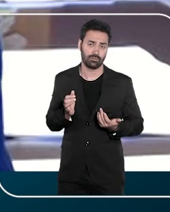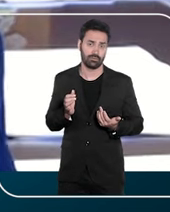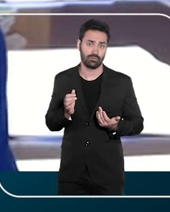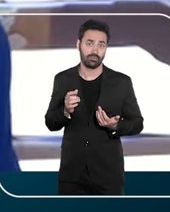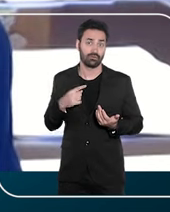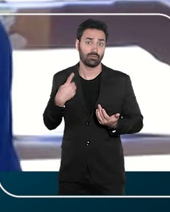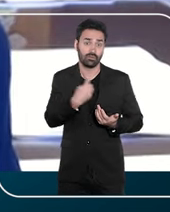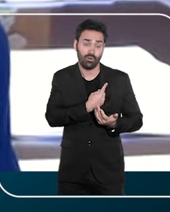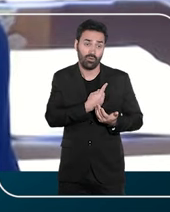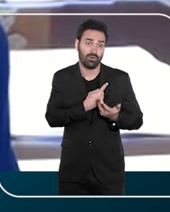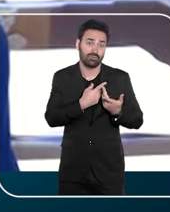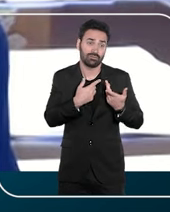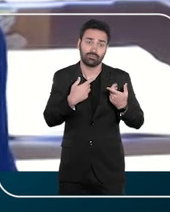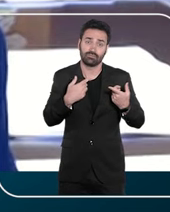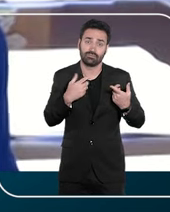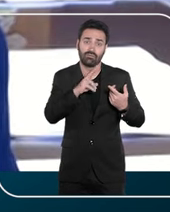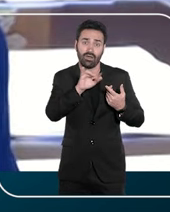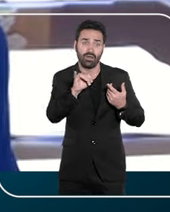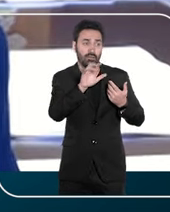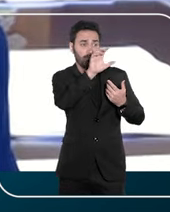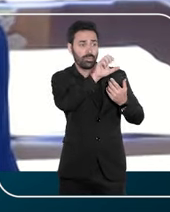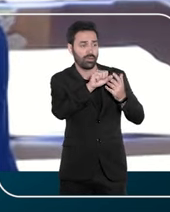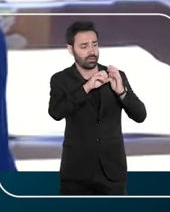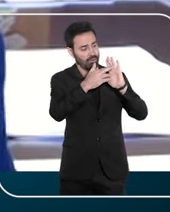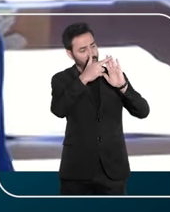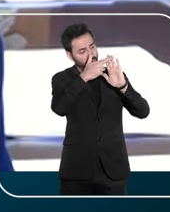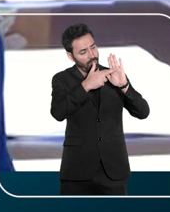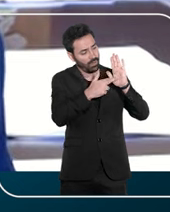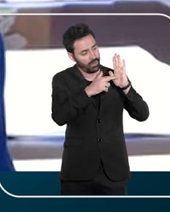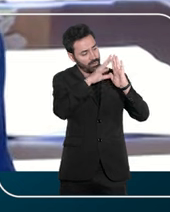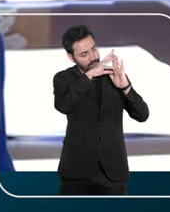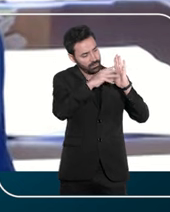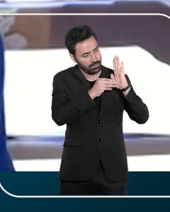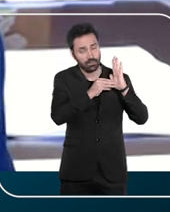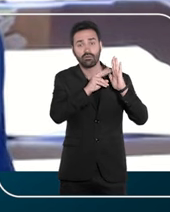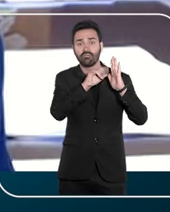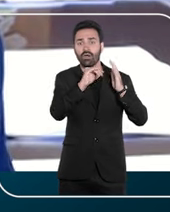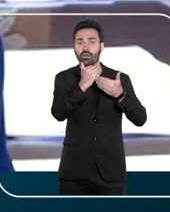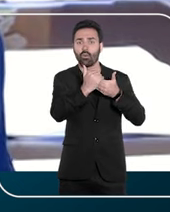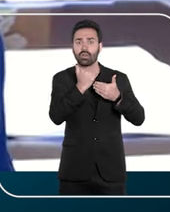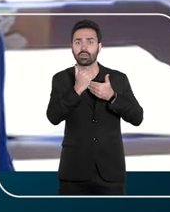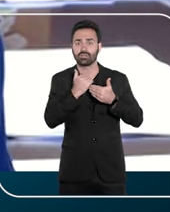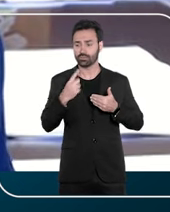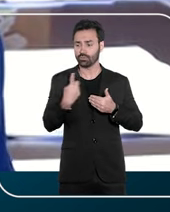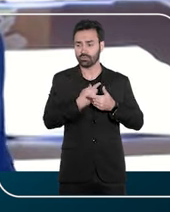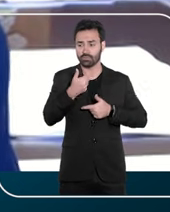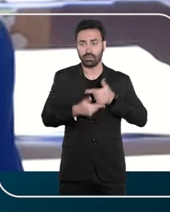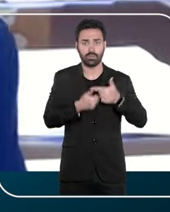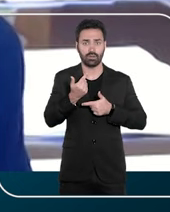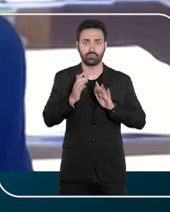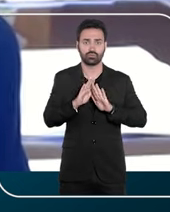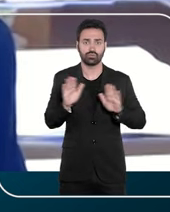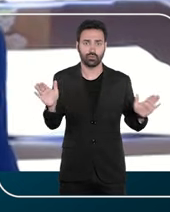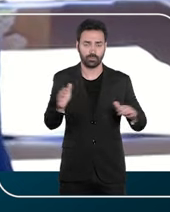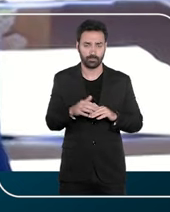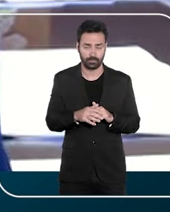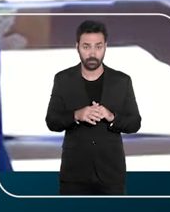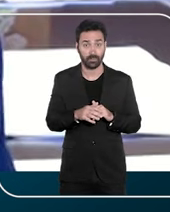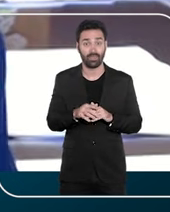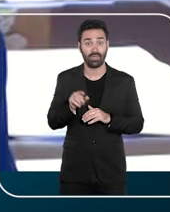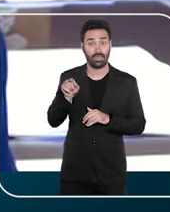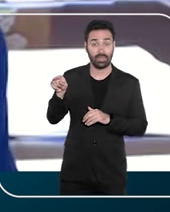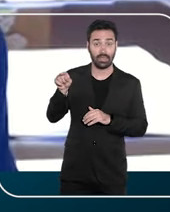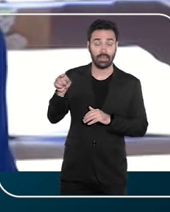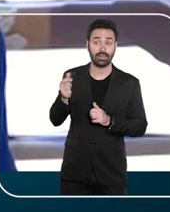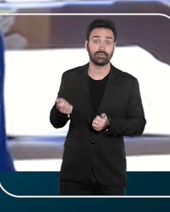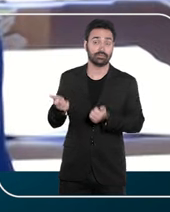como se fosse uma norma jurídica orientadora. E ele me incutiu a certeza, e isso eu devo